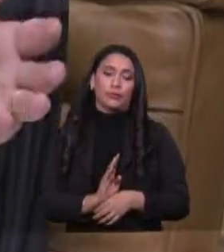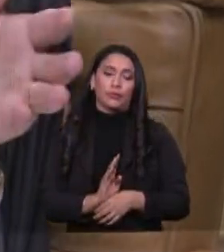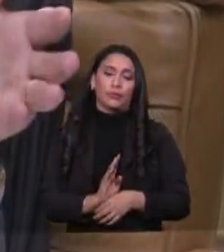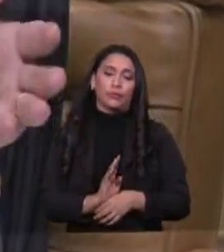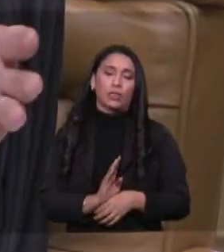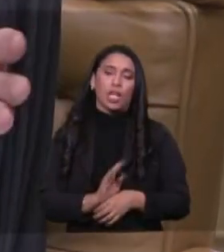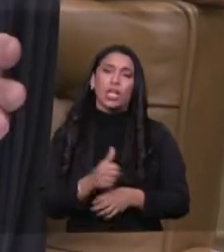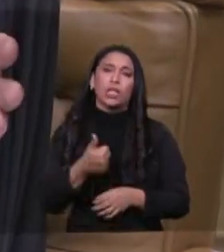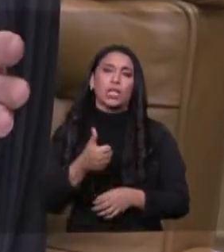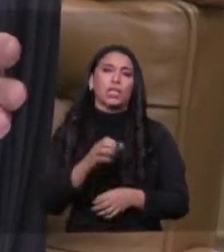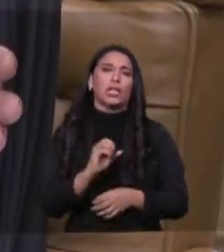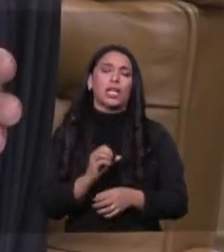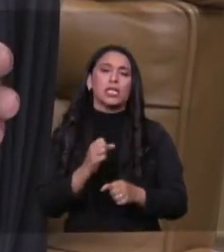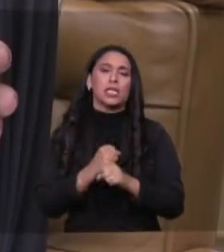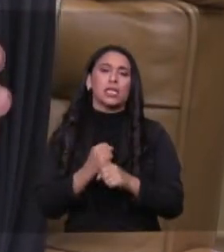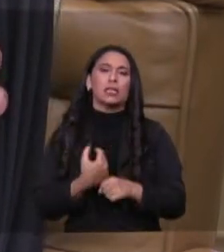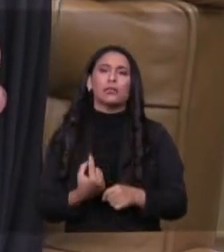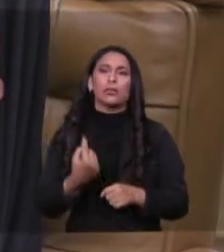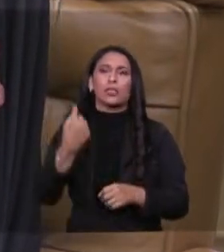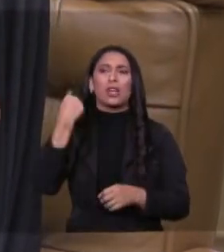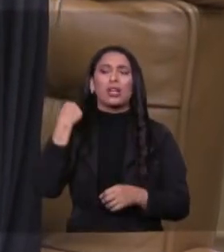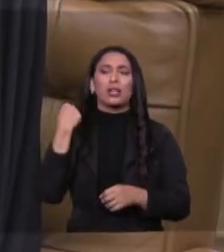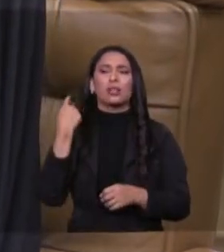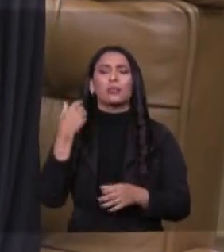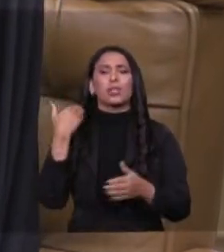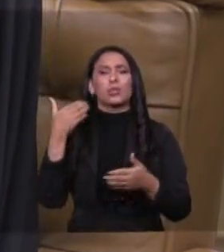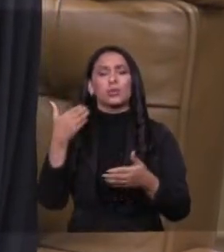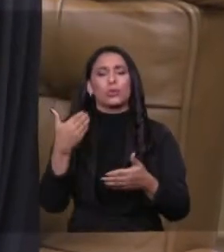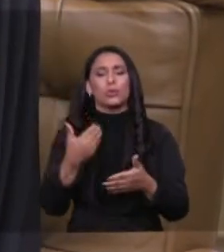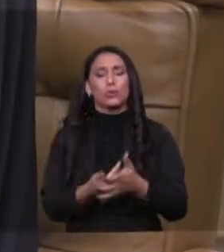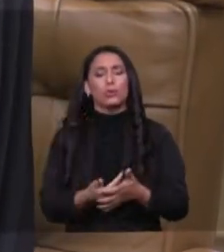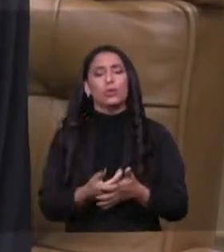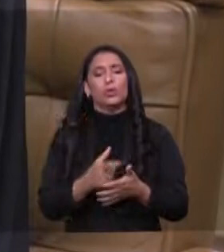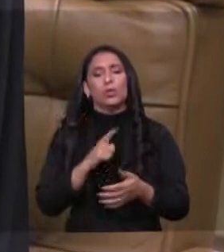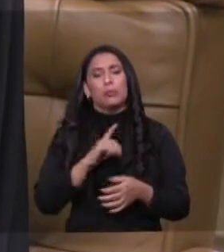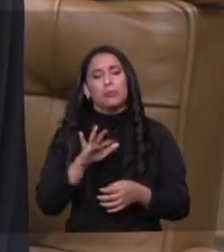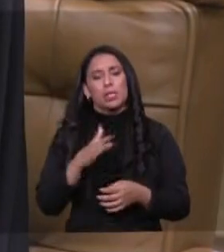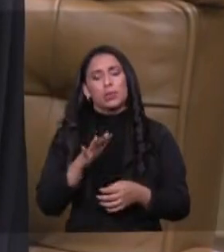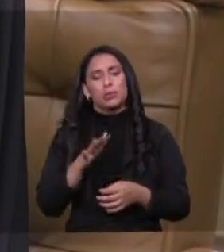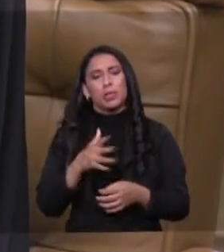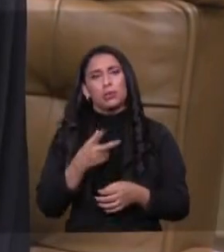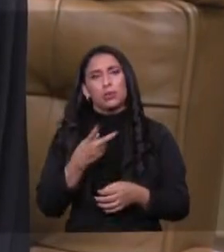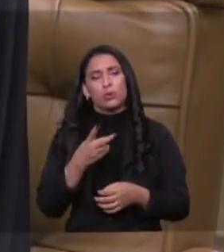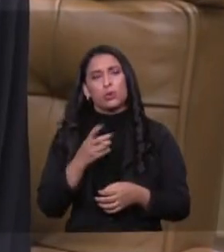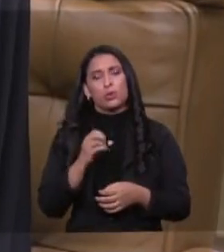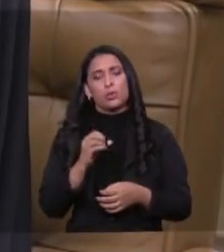Já faz 10 anos que se... mais ou menos isso, né?